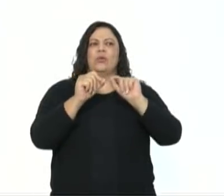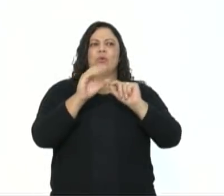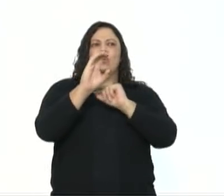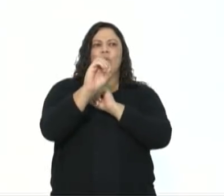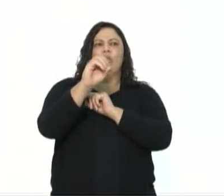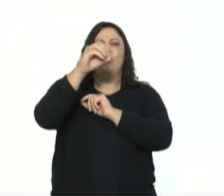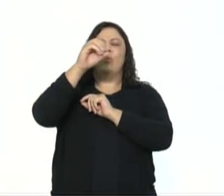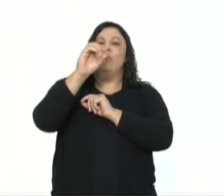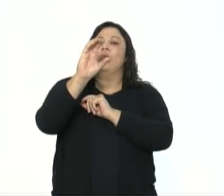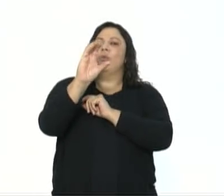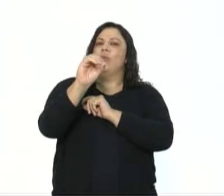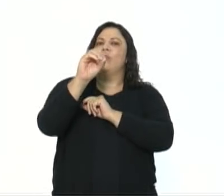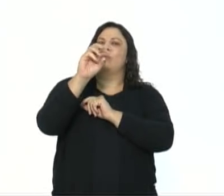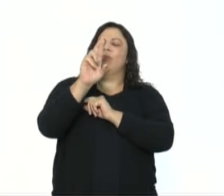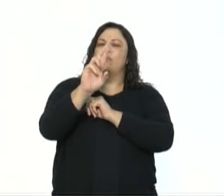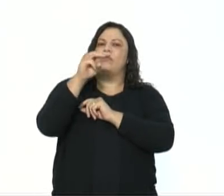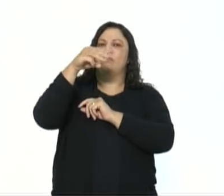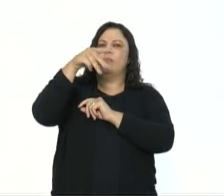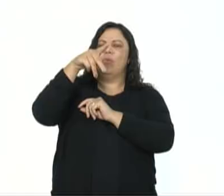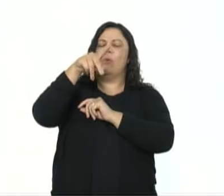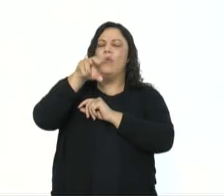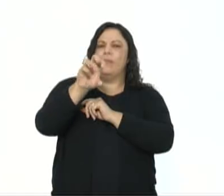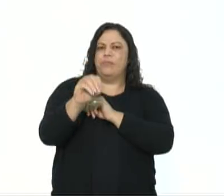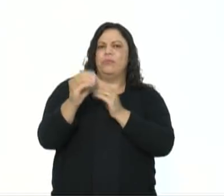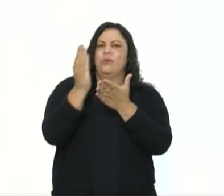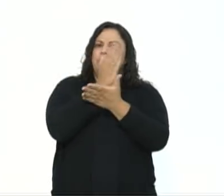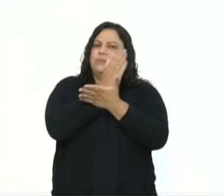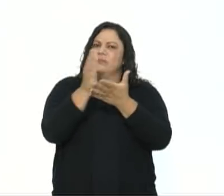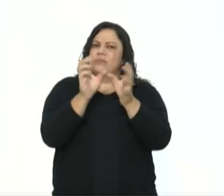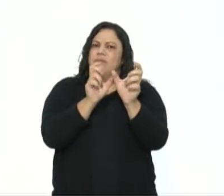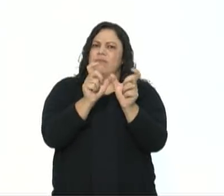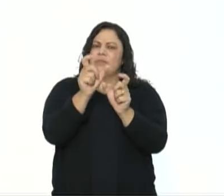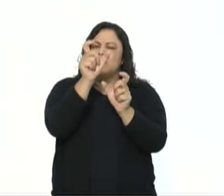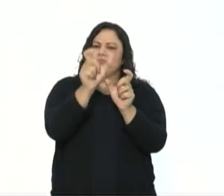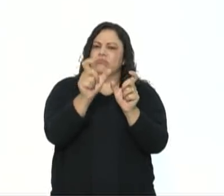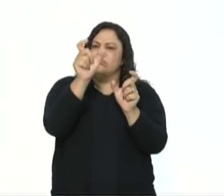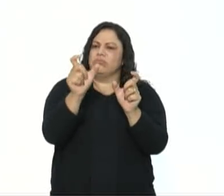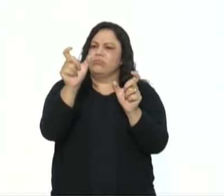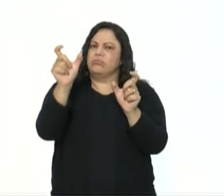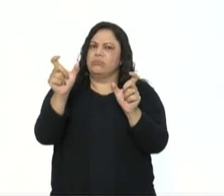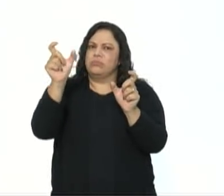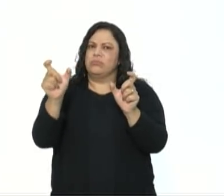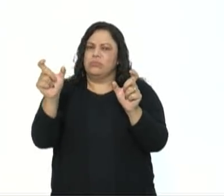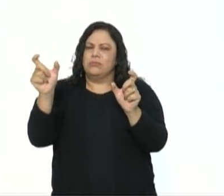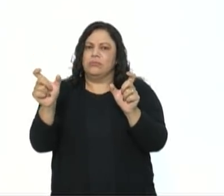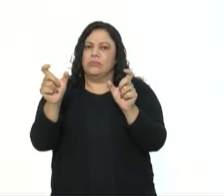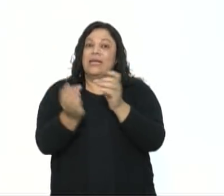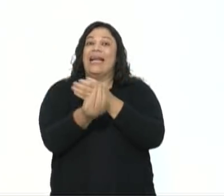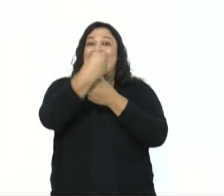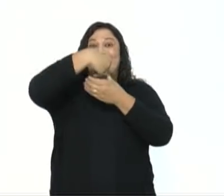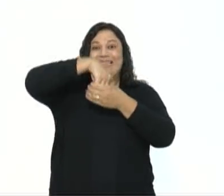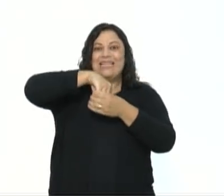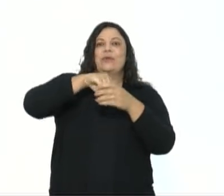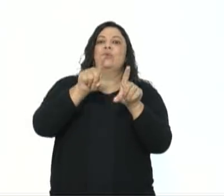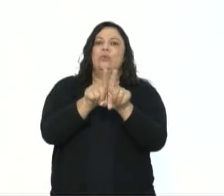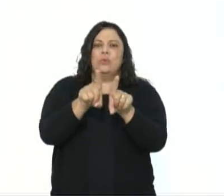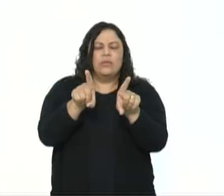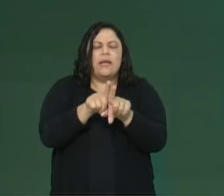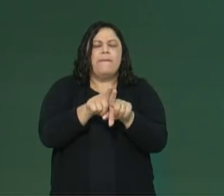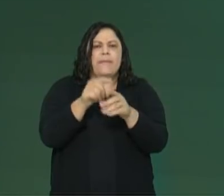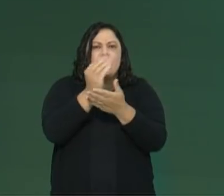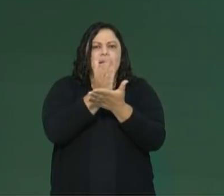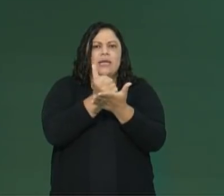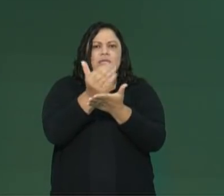segmentado, metameria, o corpo todo dividido. E a divisão não é externa aparente, internamente o corpo é dividido também.